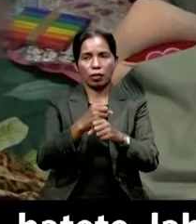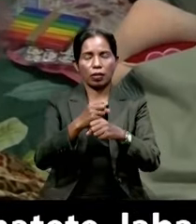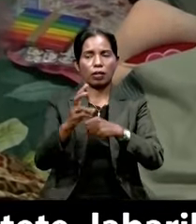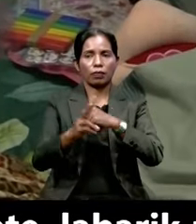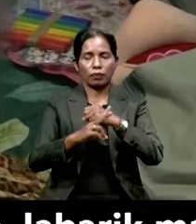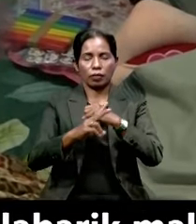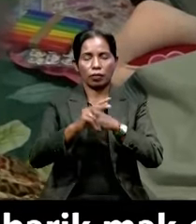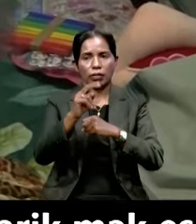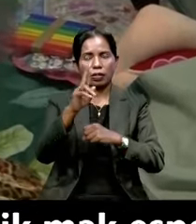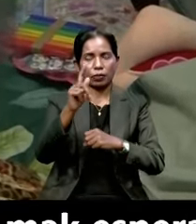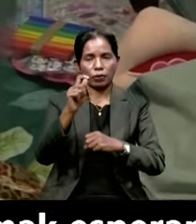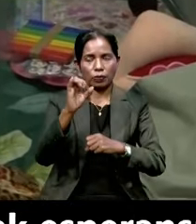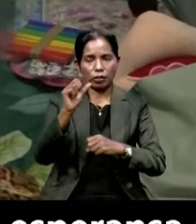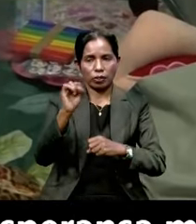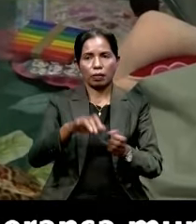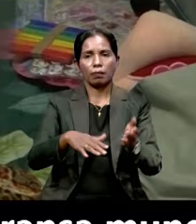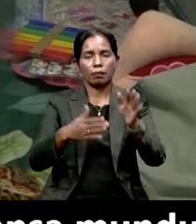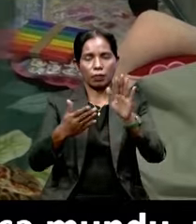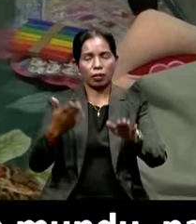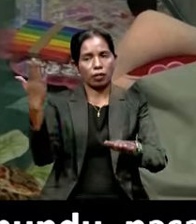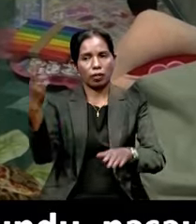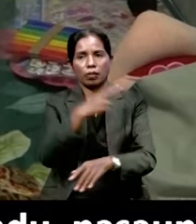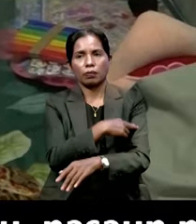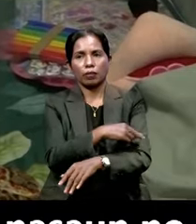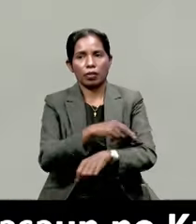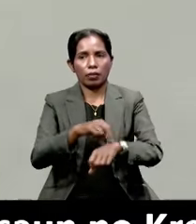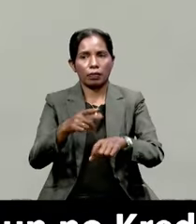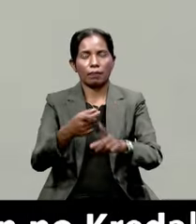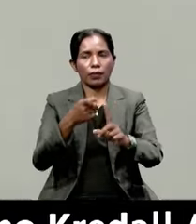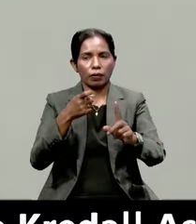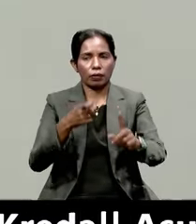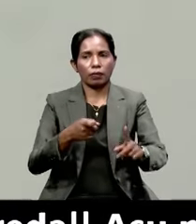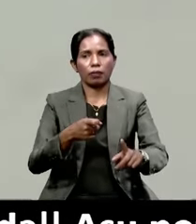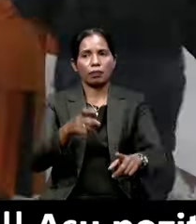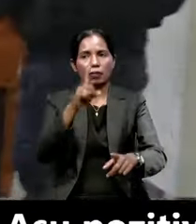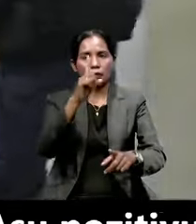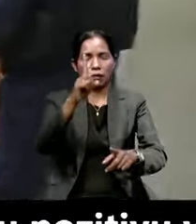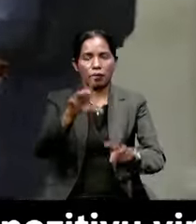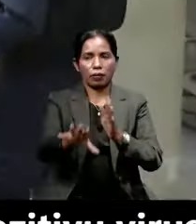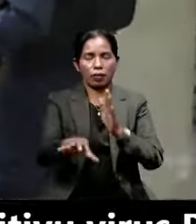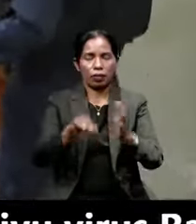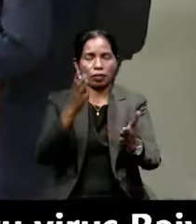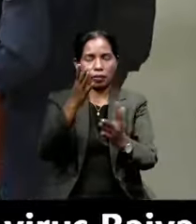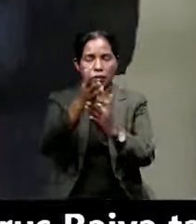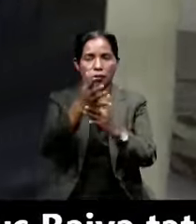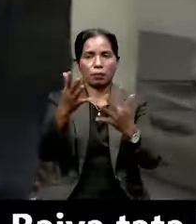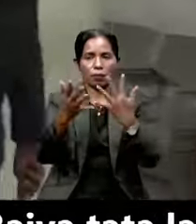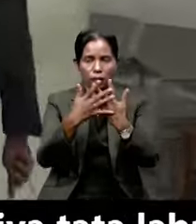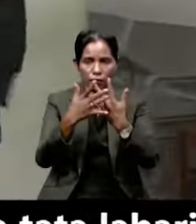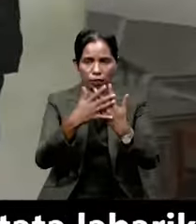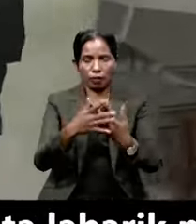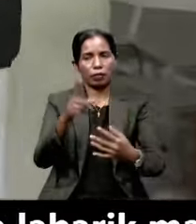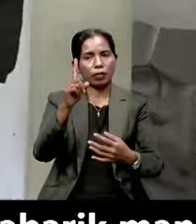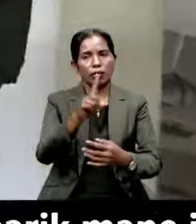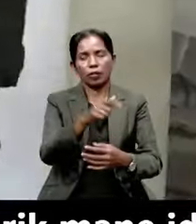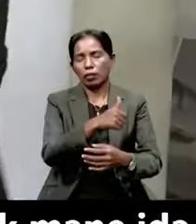vítima nitusia Fangidai hakotu isi hospital nacional. Husi arguido hirakne ida deit makhetan prisão preventiva no ida